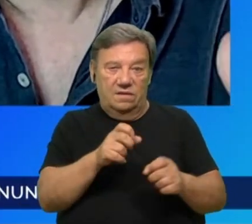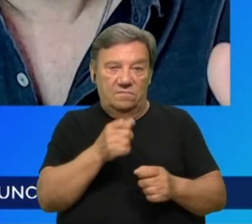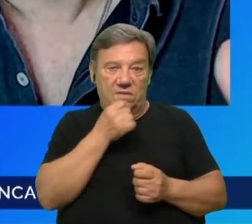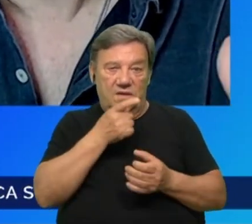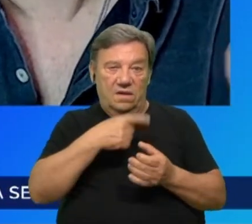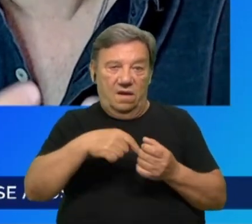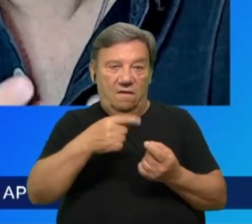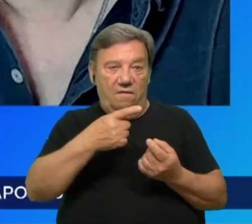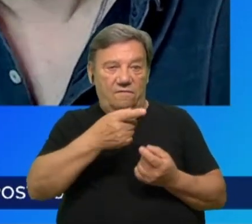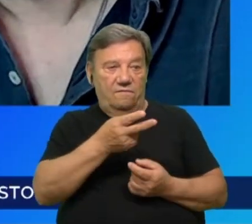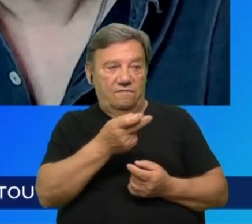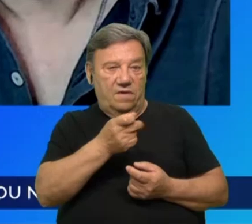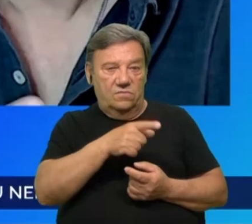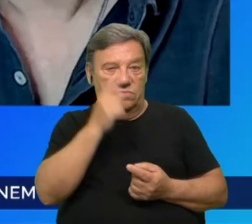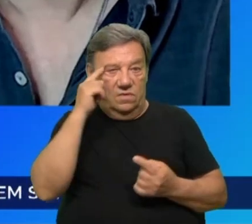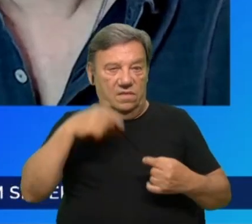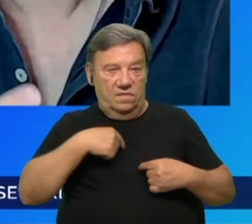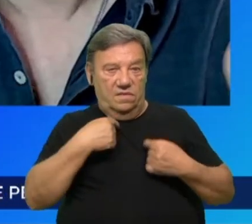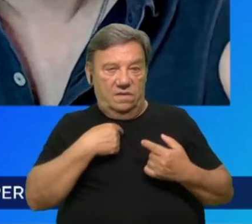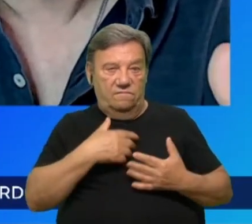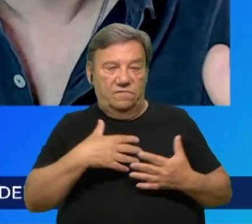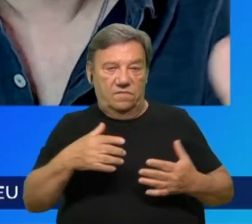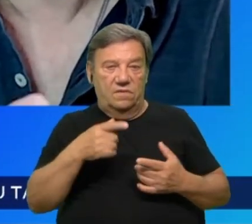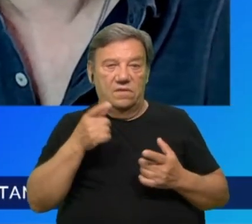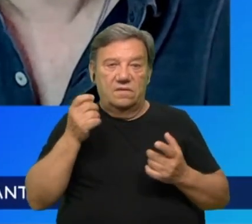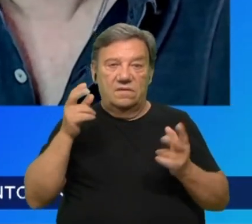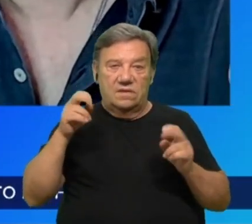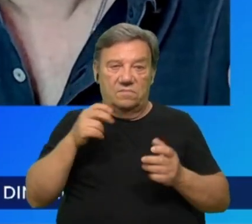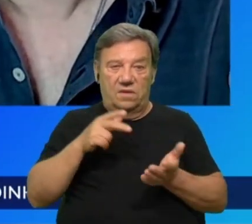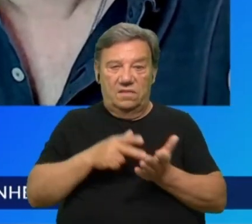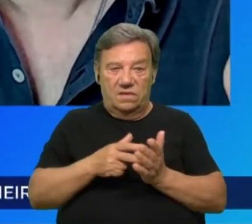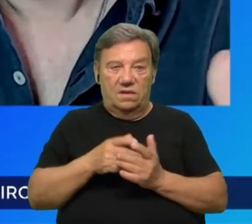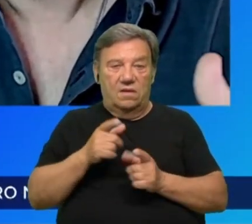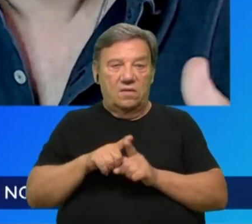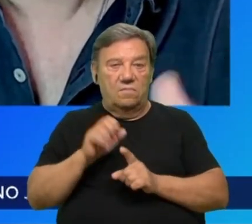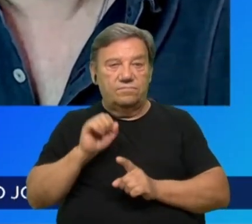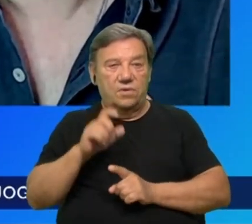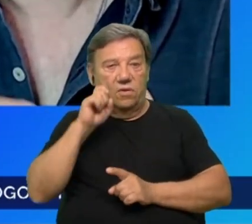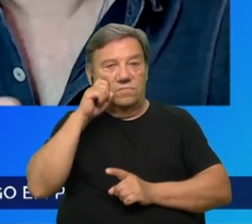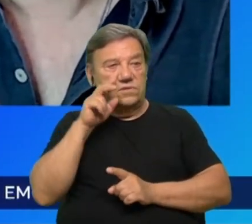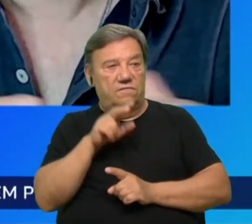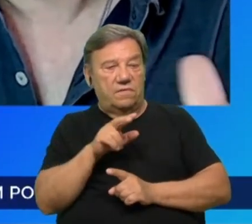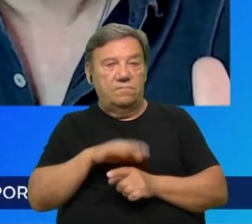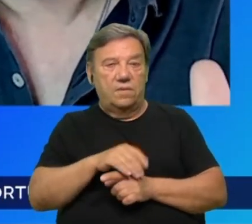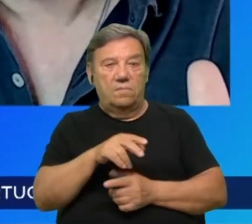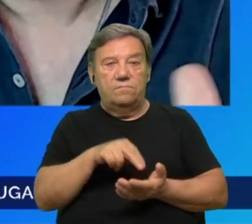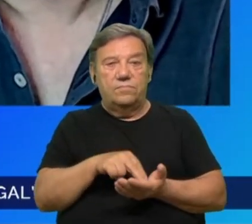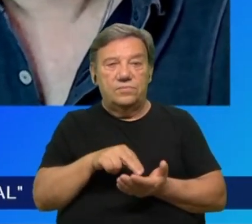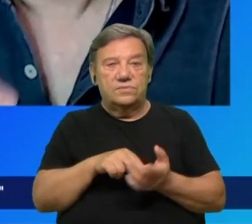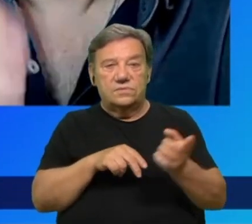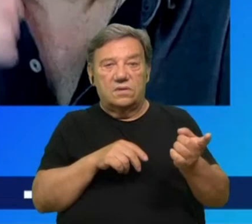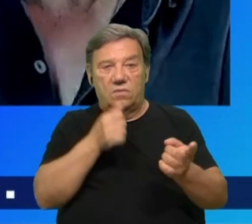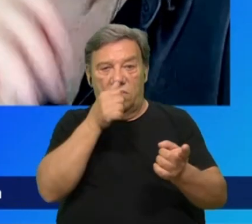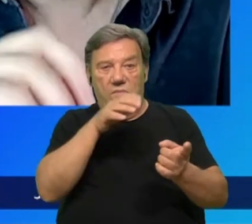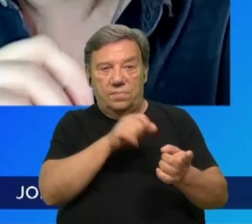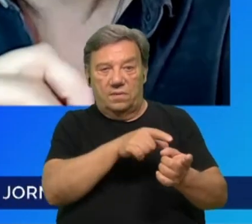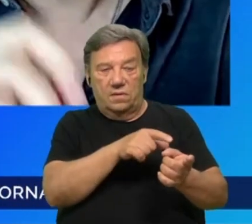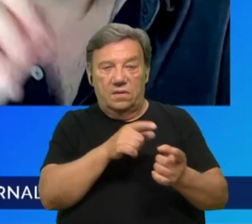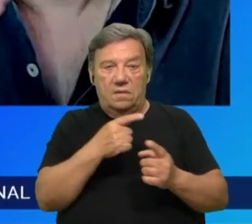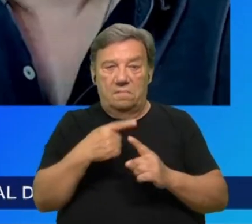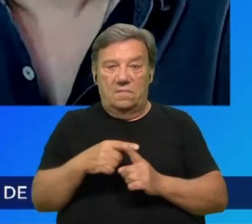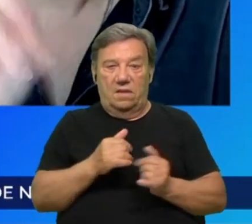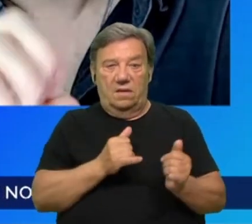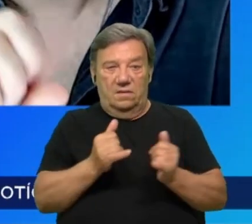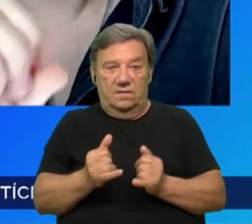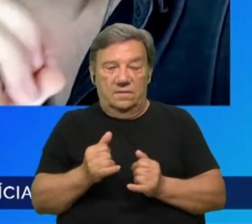volta de Vênus é um desafio em termos técnicos, em termos de observação, pela posição que ocupam. Além